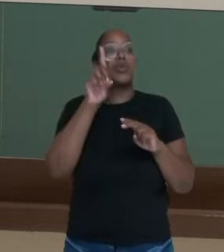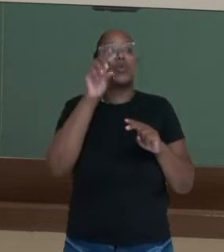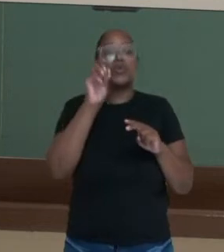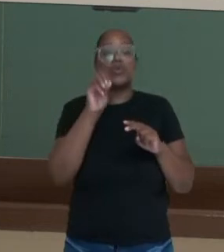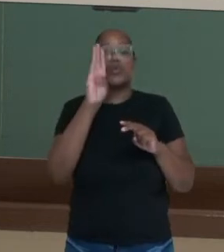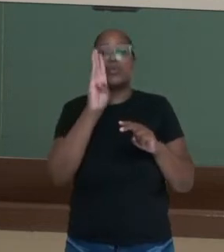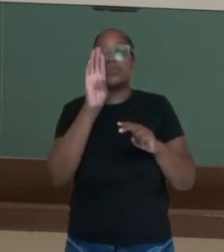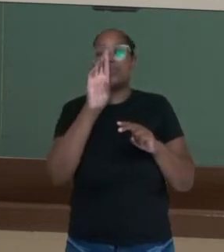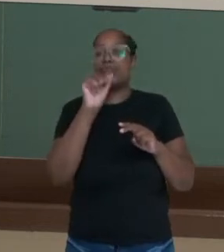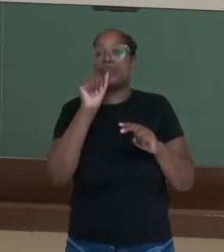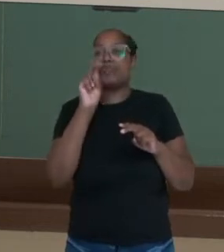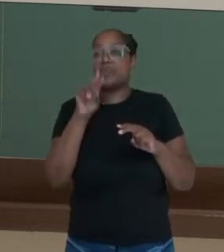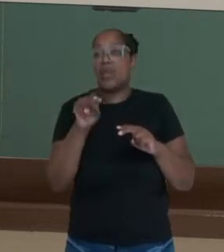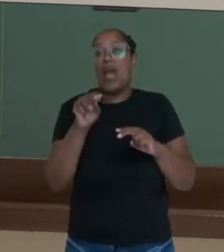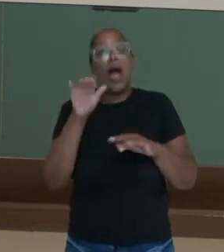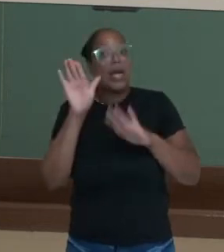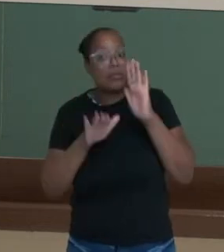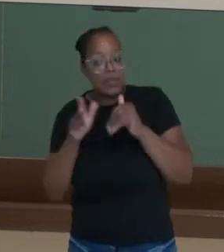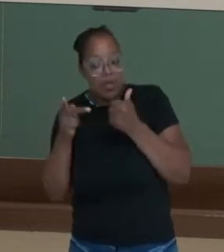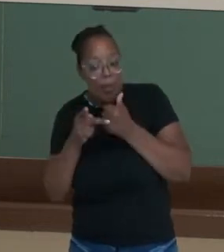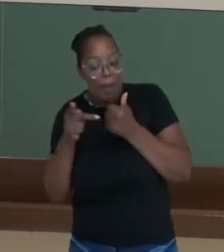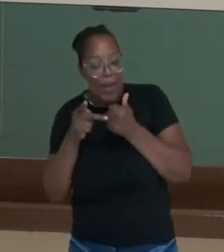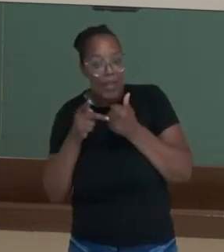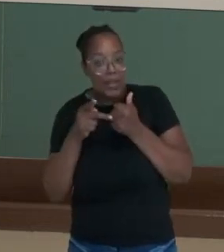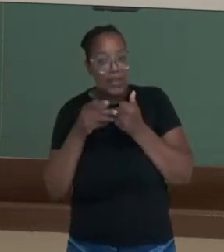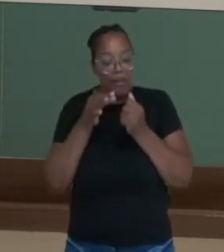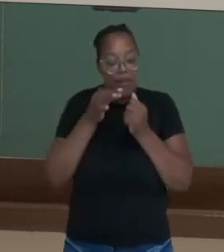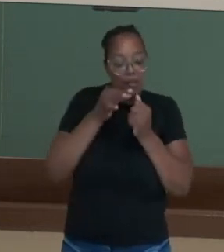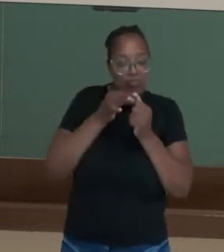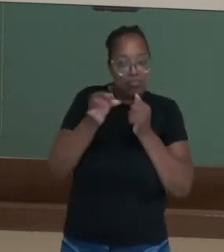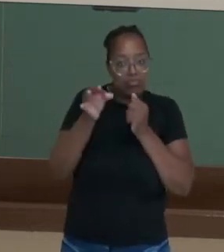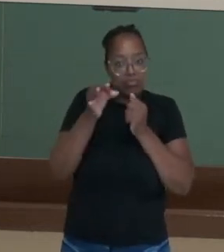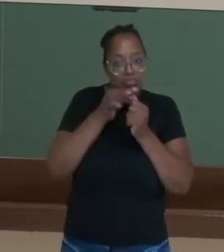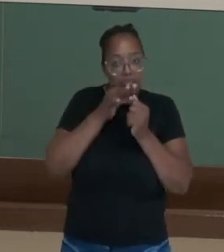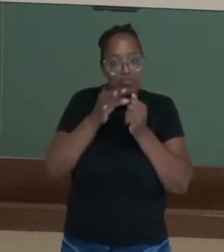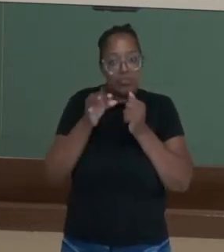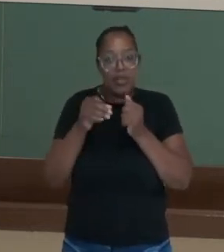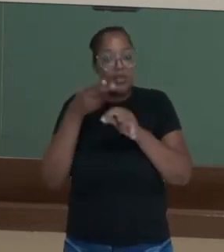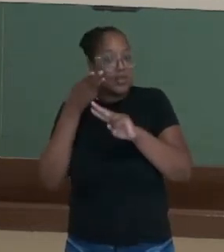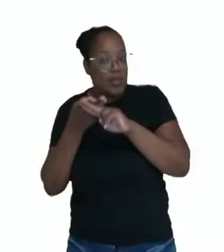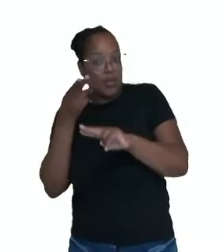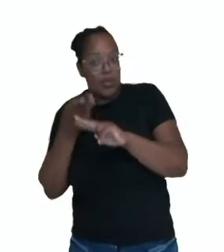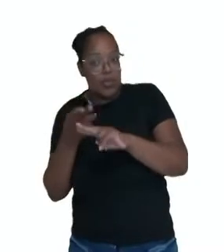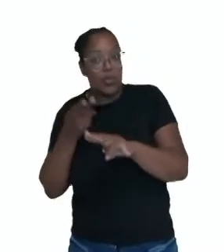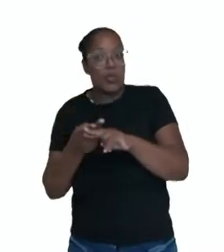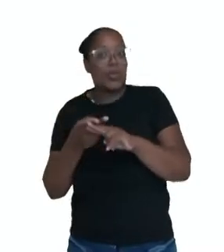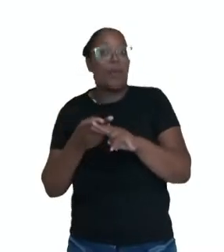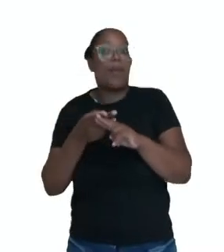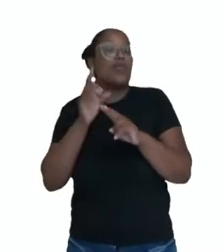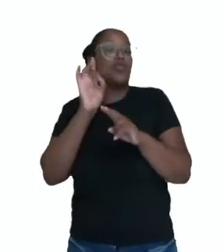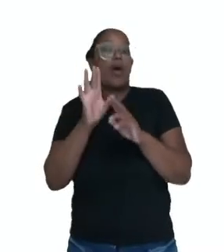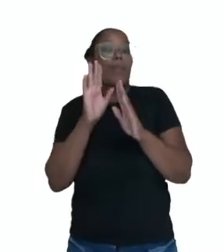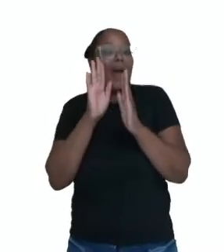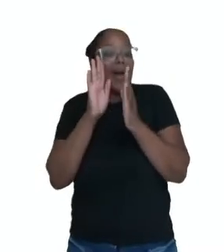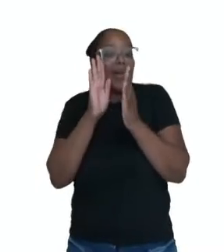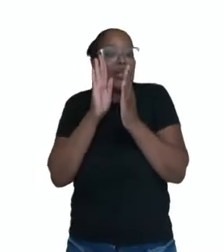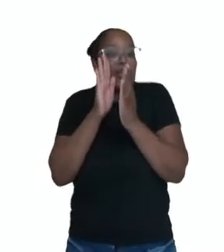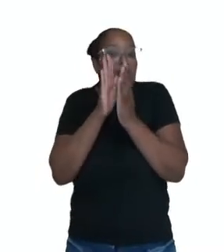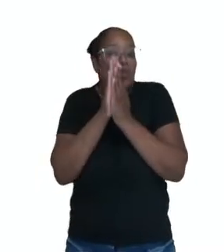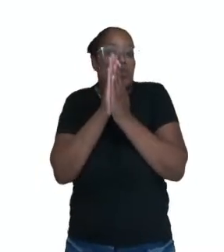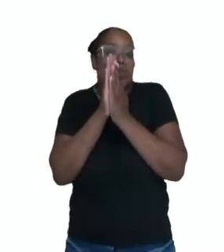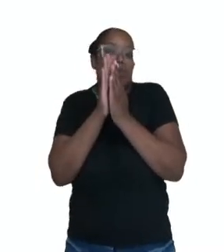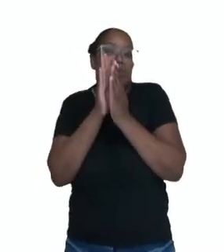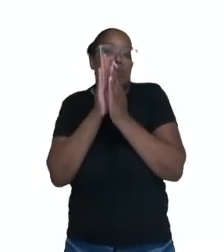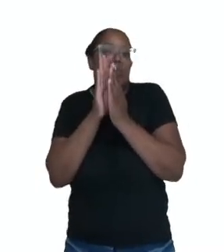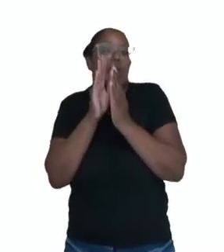ou às vezes é uma pedra que o tocador de berimbau usa para encostar e para soltar do